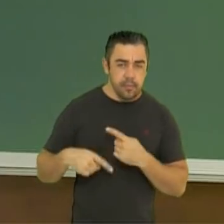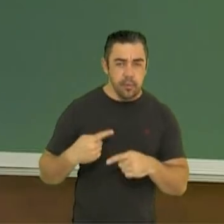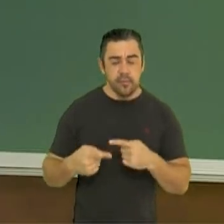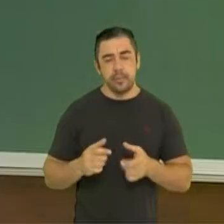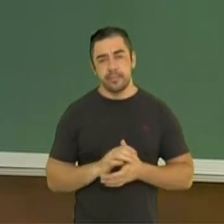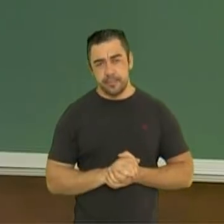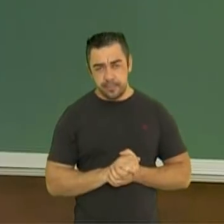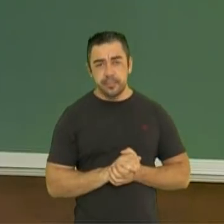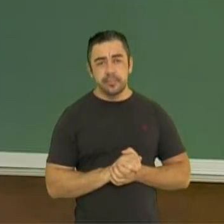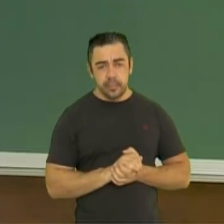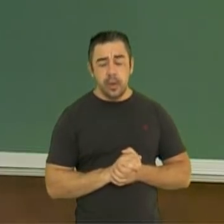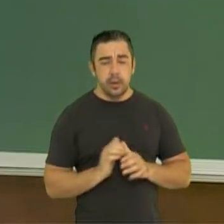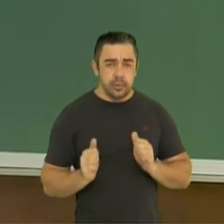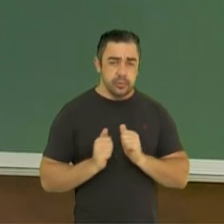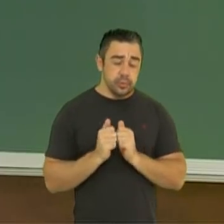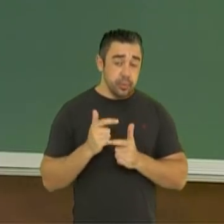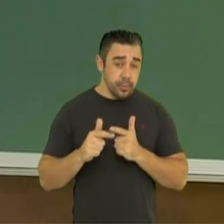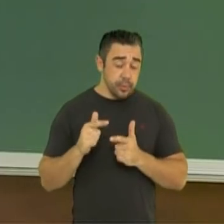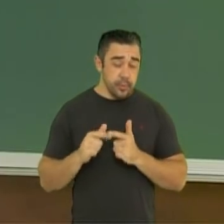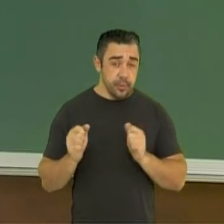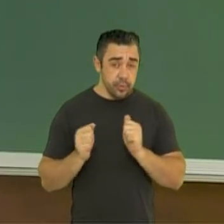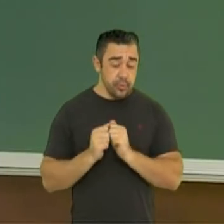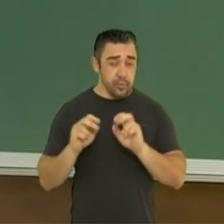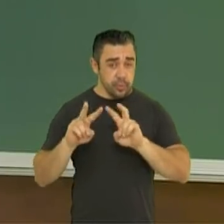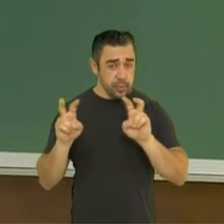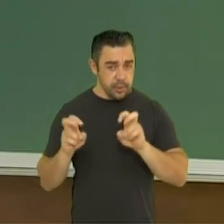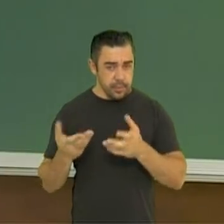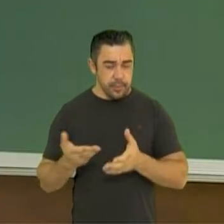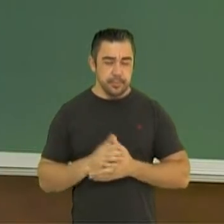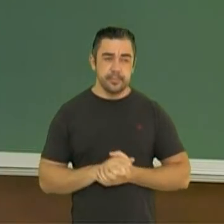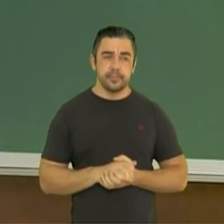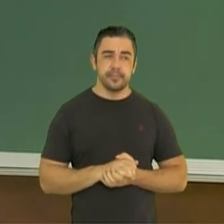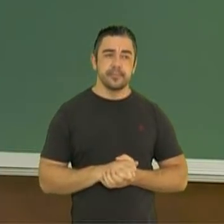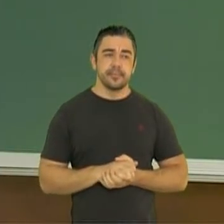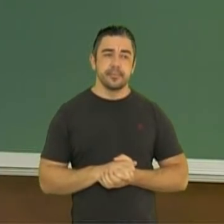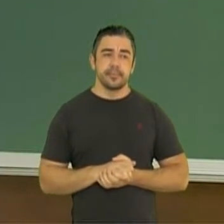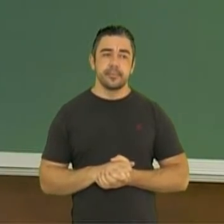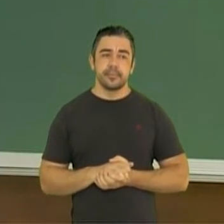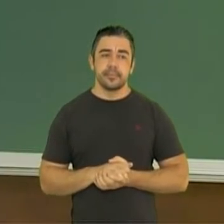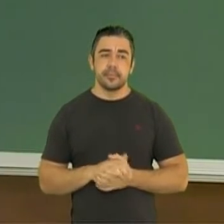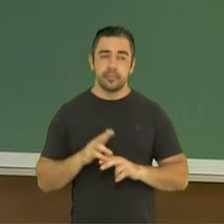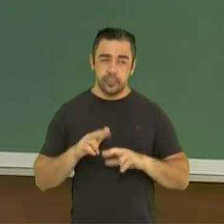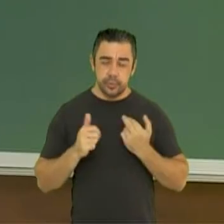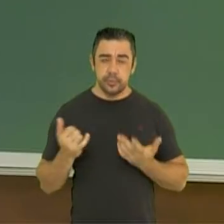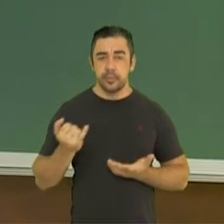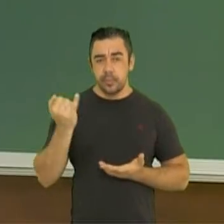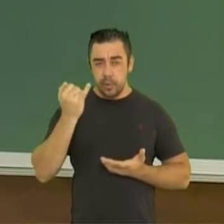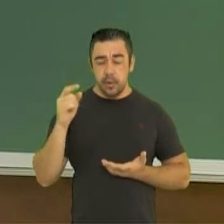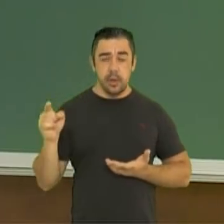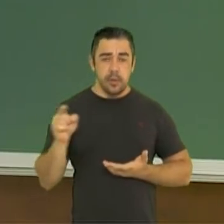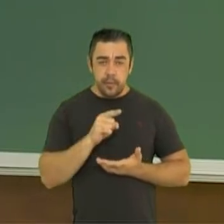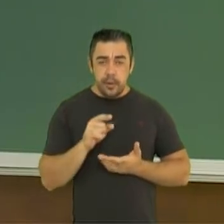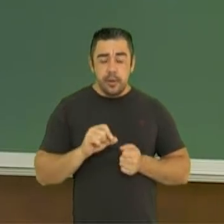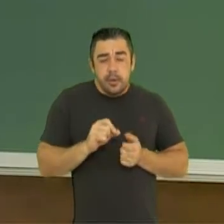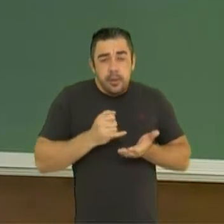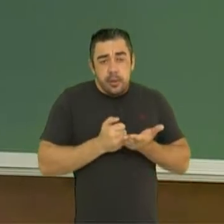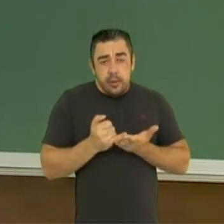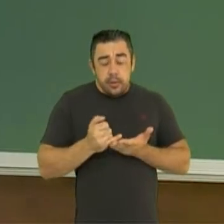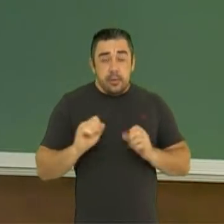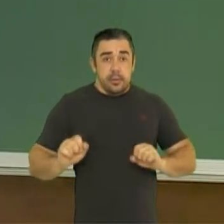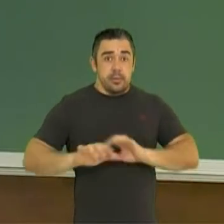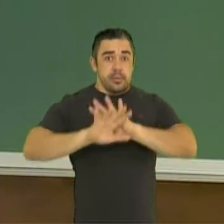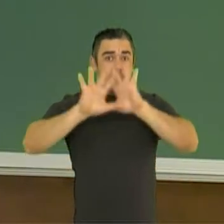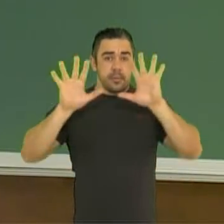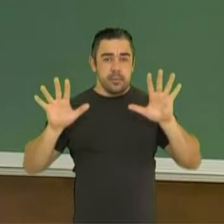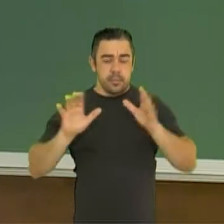né? Juntamente com o problema e a temática, é claro. Bom, por isso é muito importante que a sua introdução seja bem